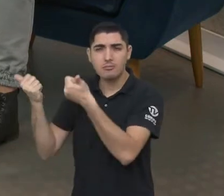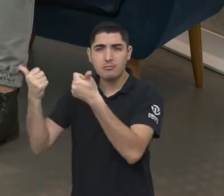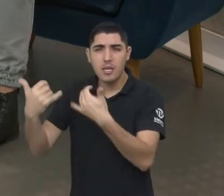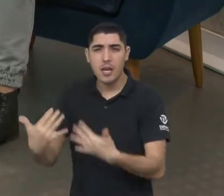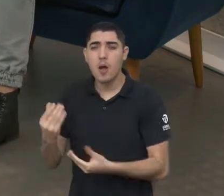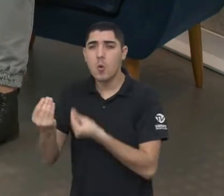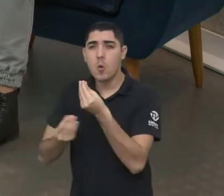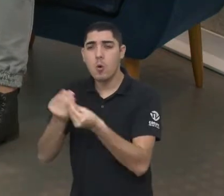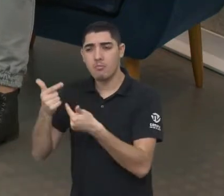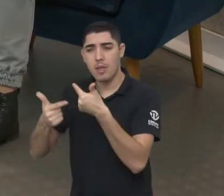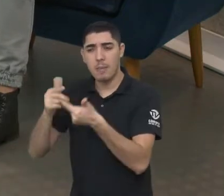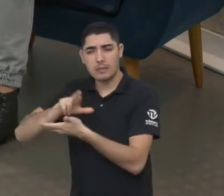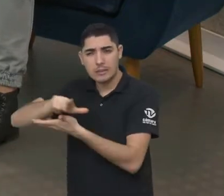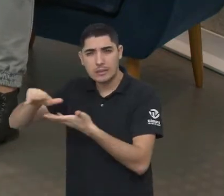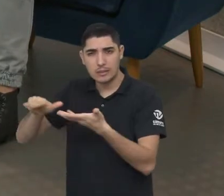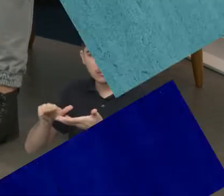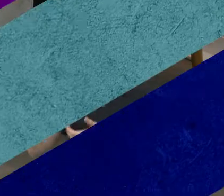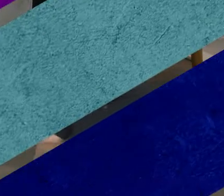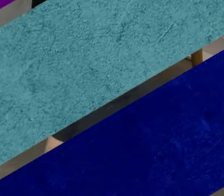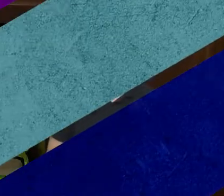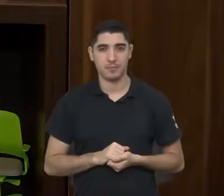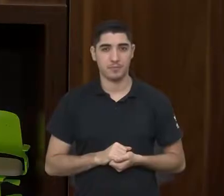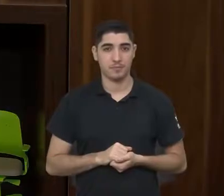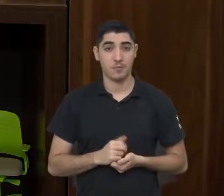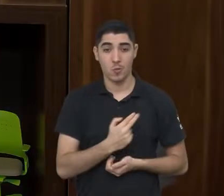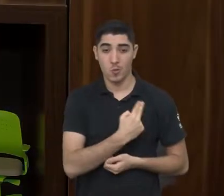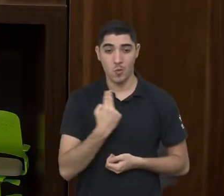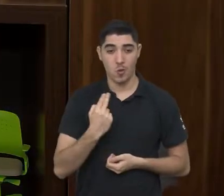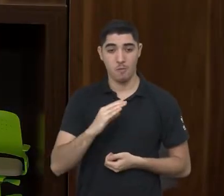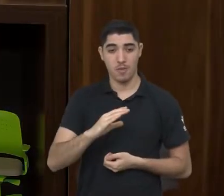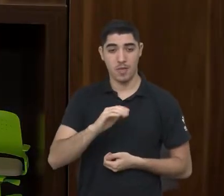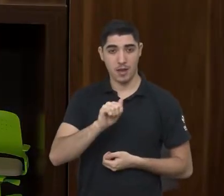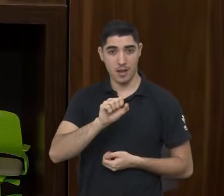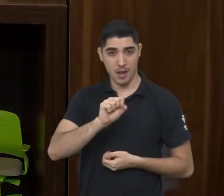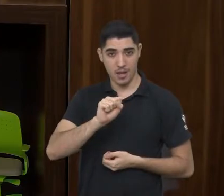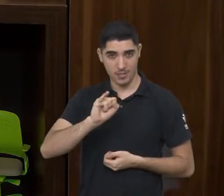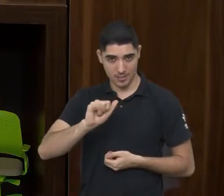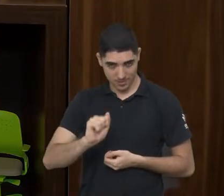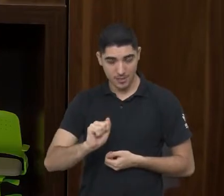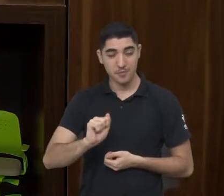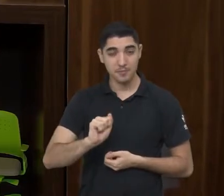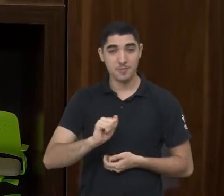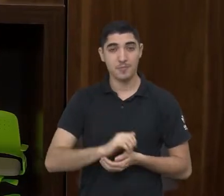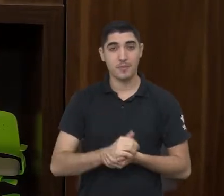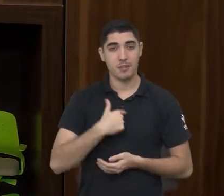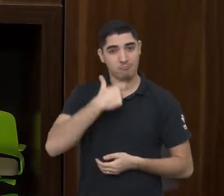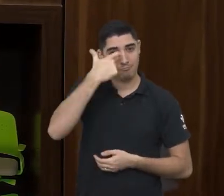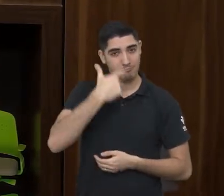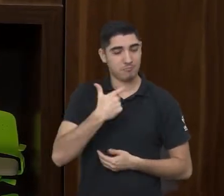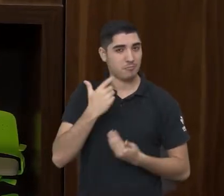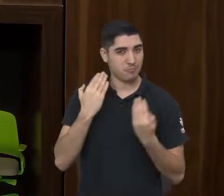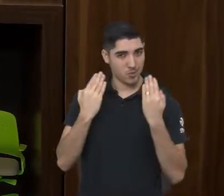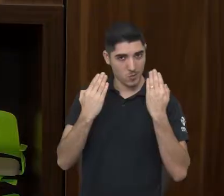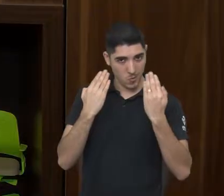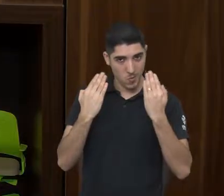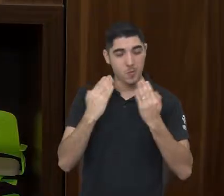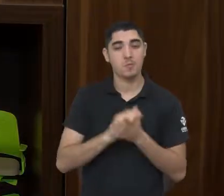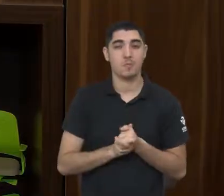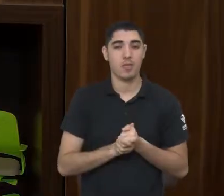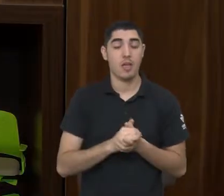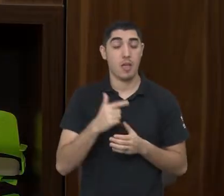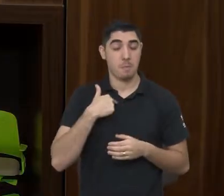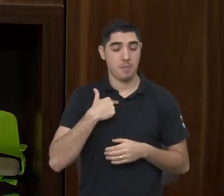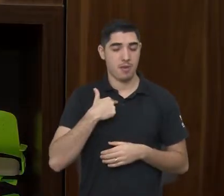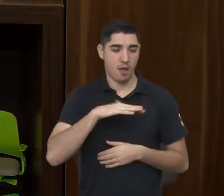como é desenvolver diferentes profissionais. Meu nome é Cássia Bordini Sintra, sou psicóloga e a